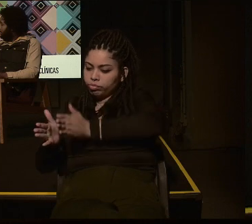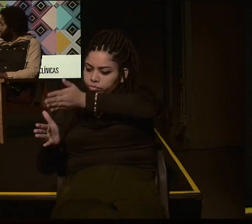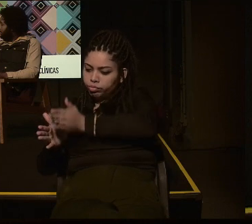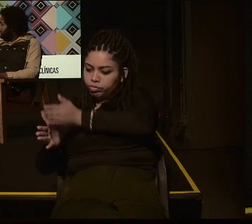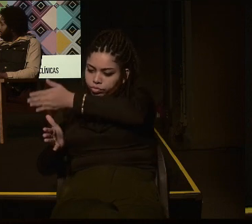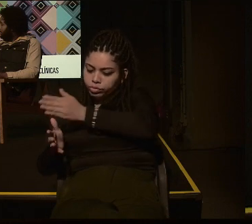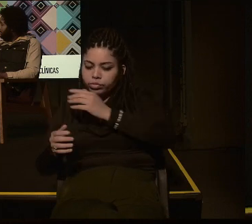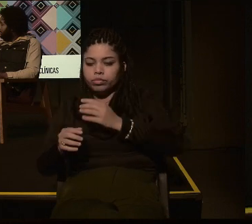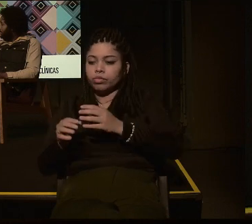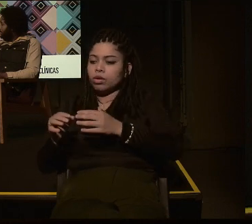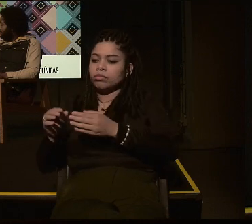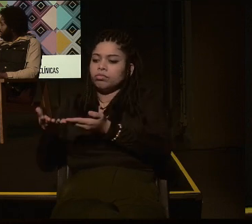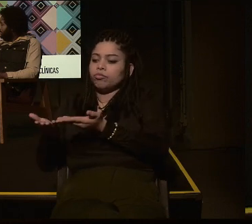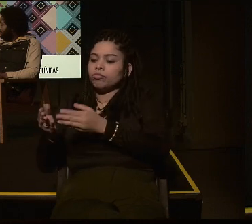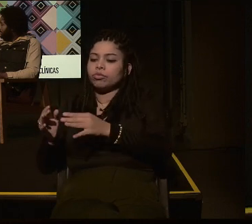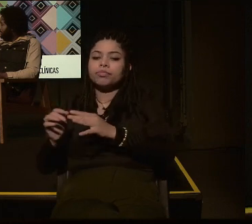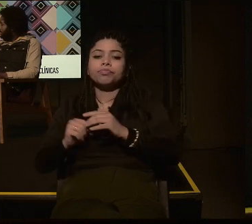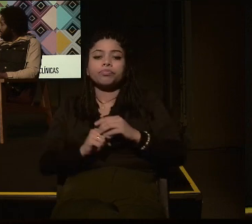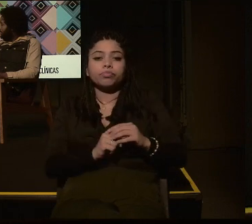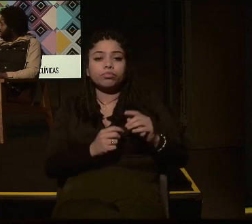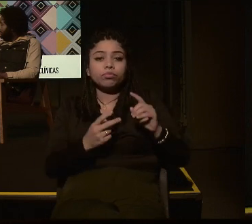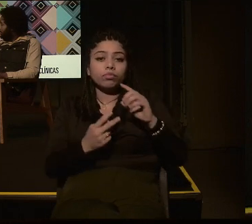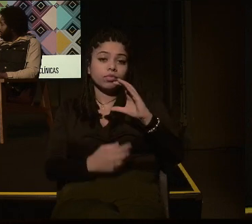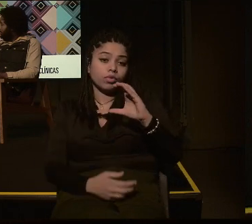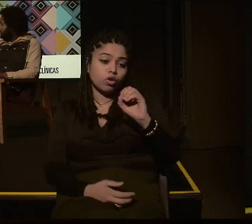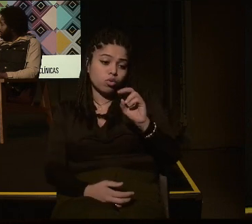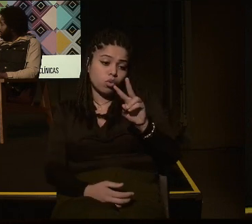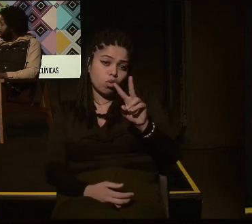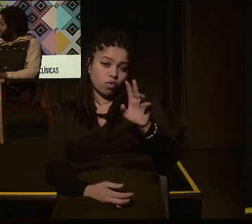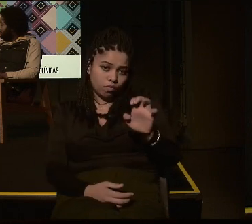pega o talo de couve e refoga.